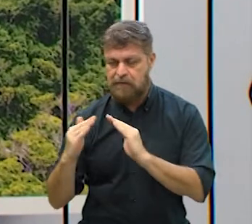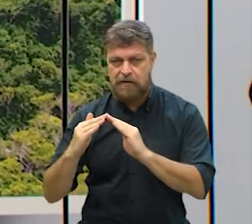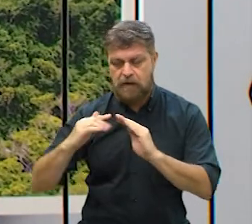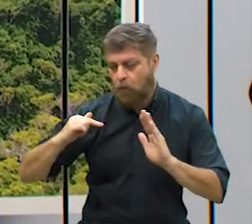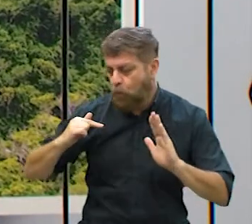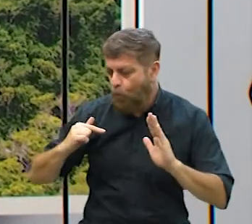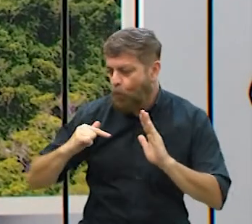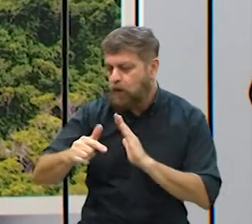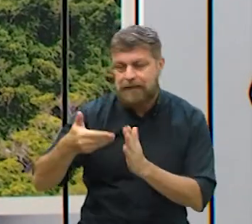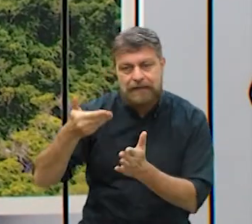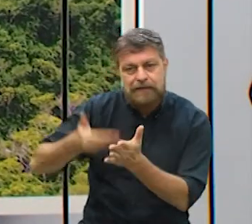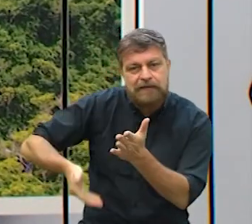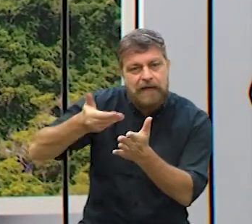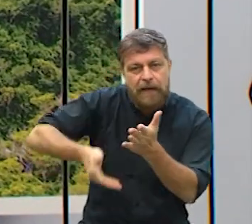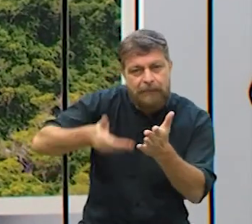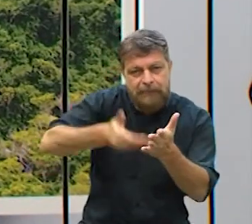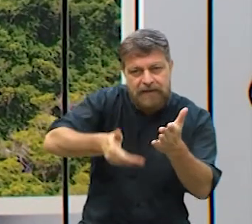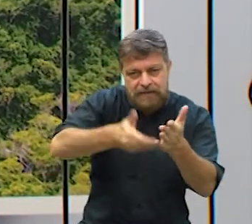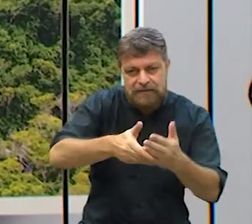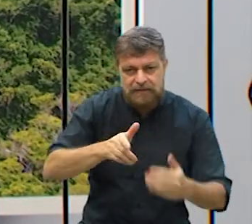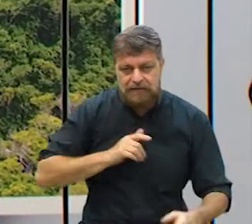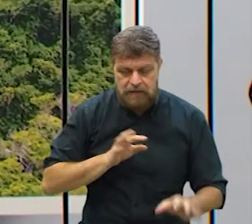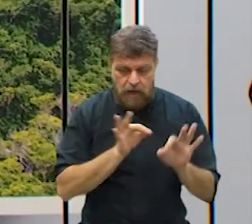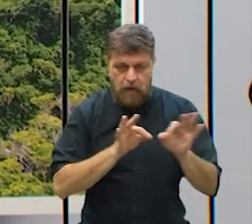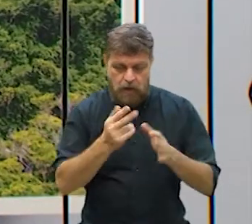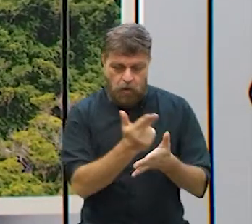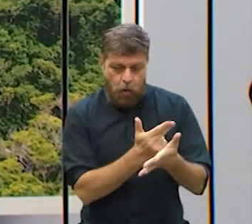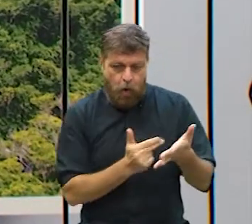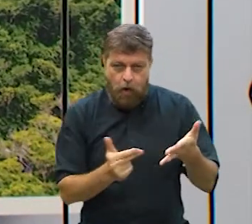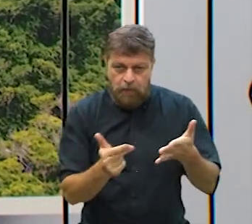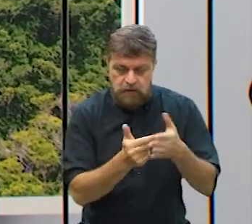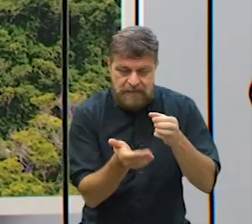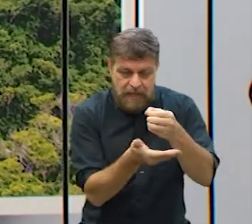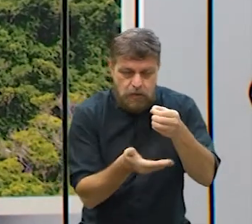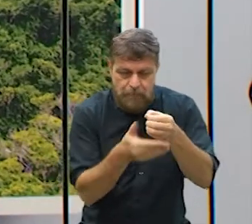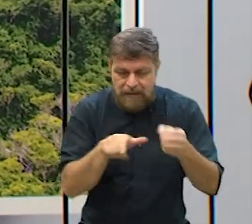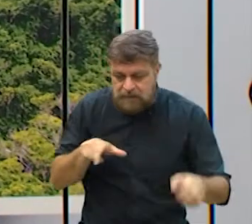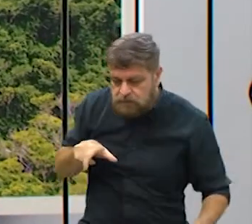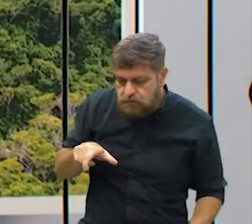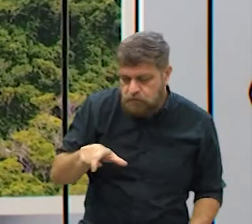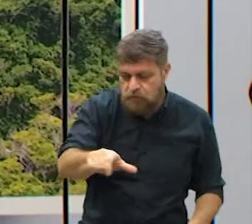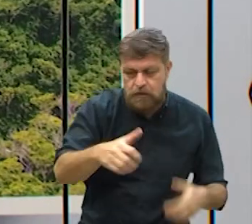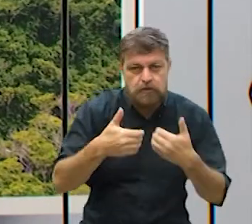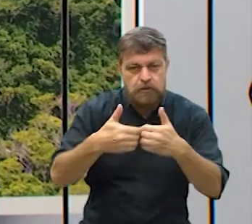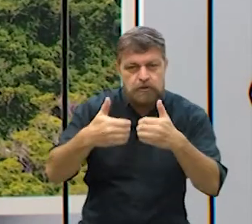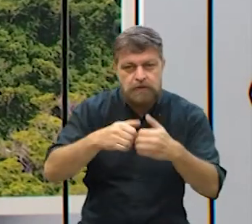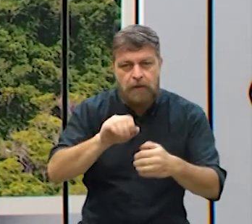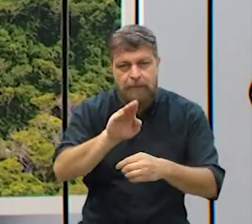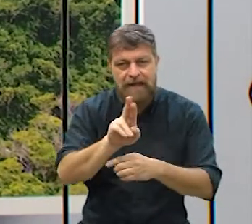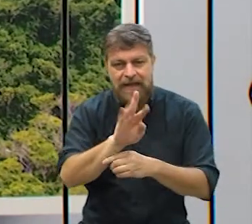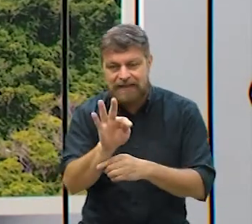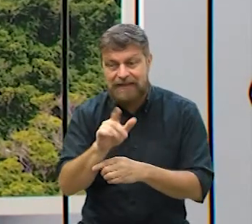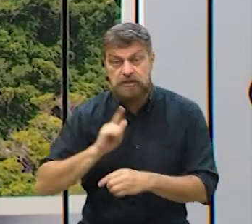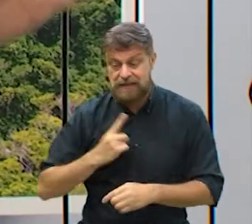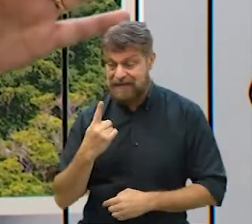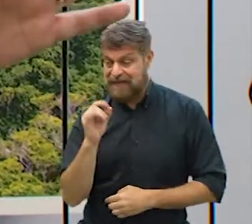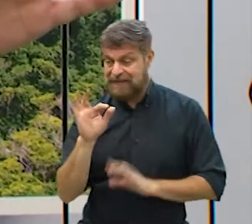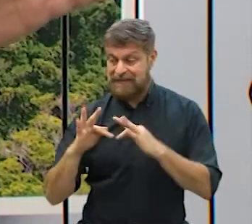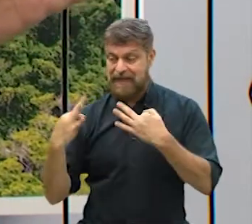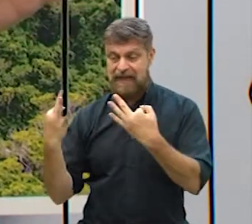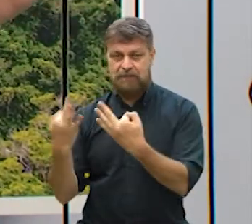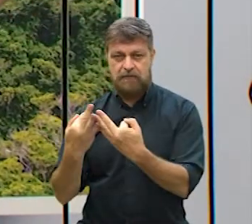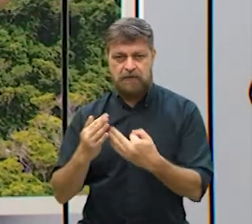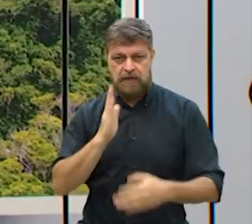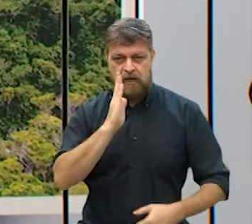sua residência se fosse pelo traçado inicial do BRT. Quer dizer, depois de tudo pronto